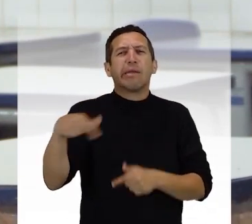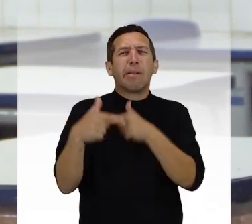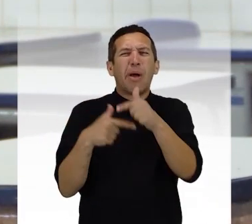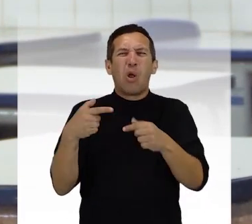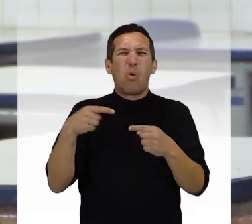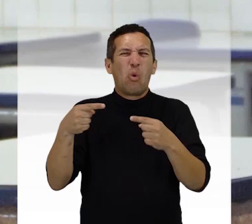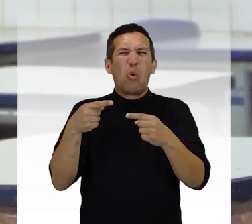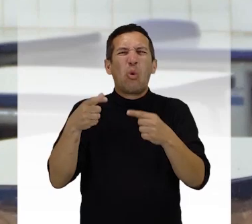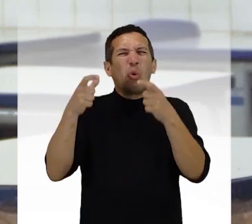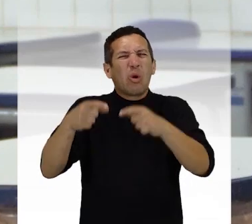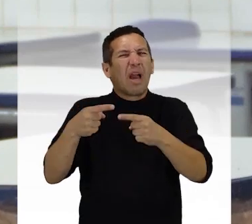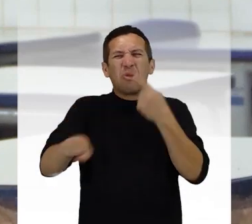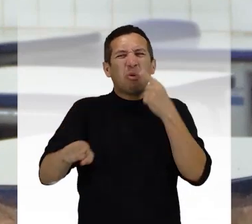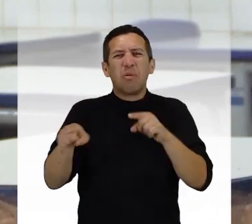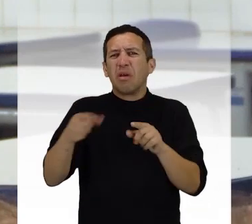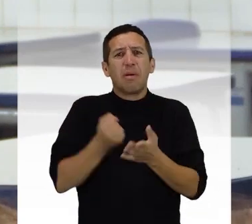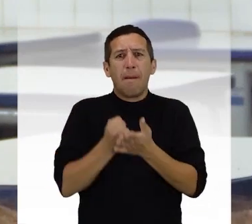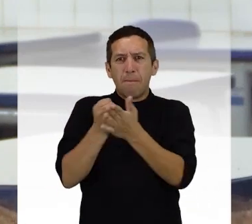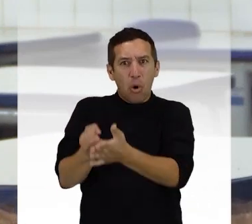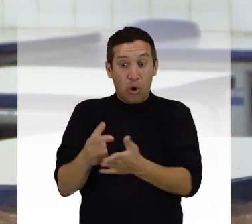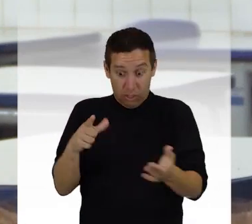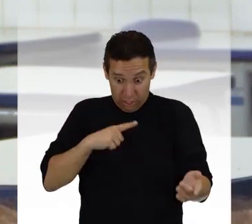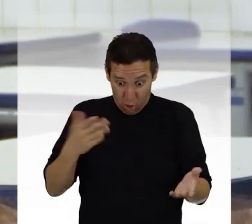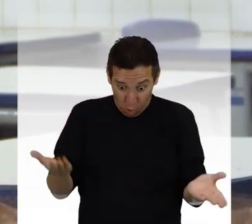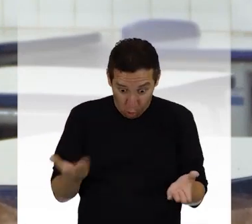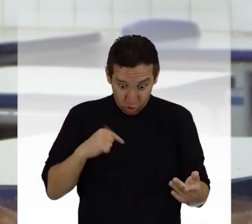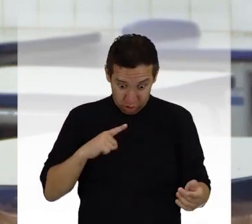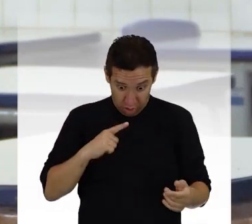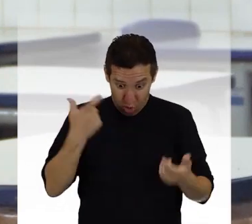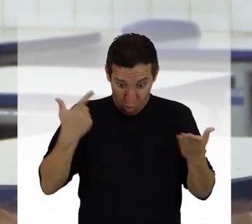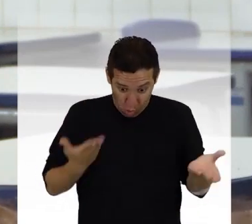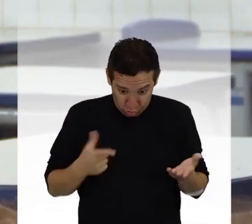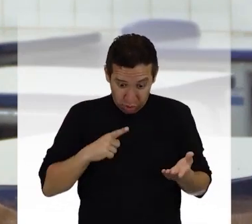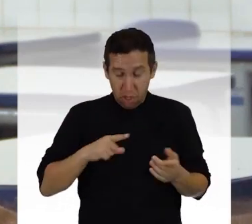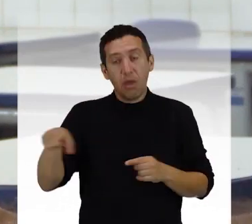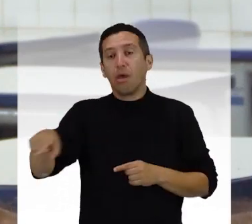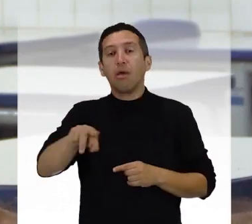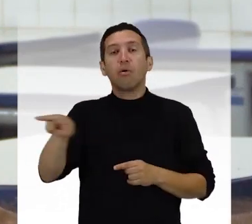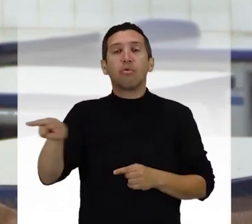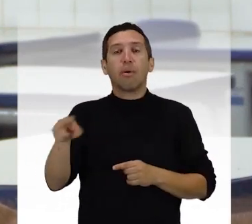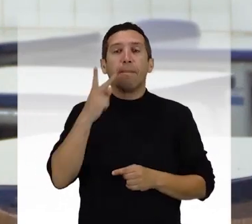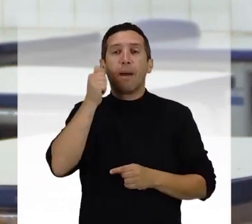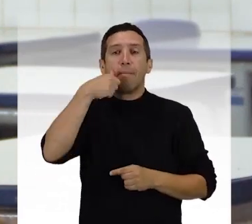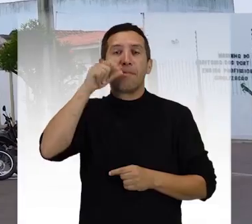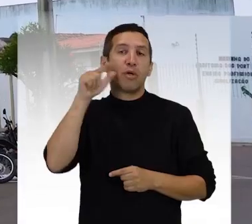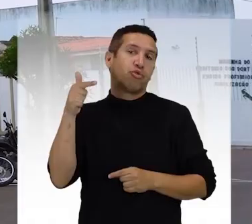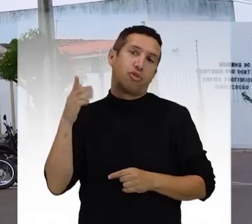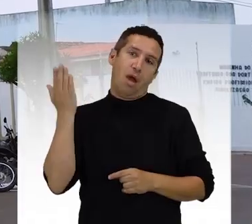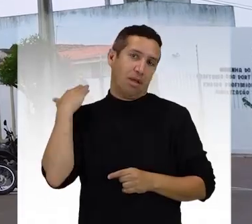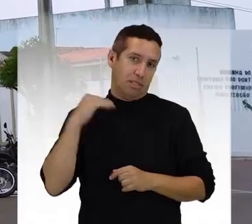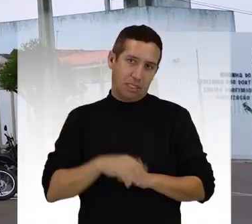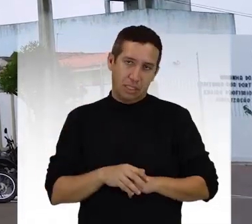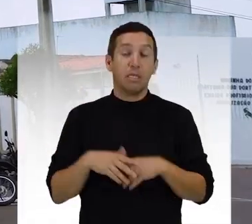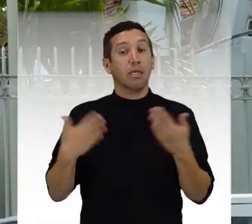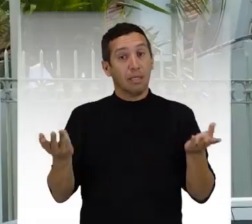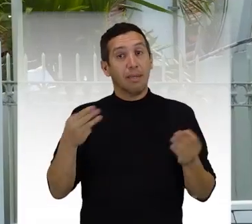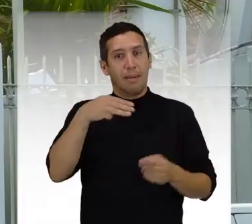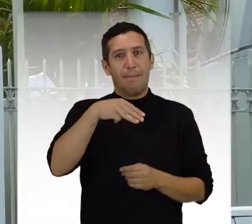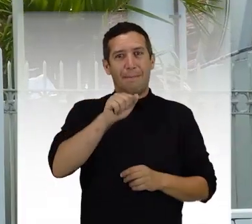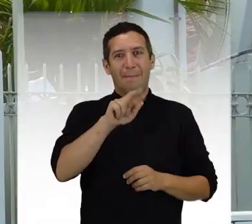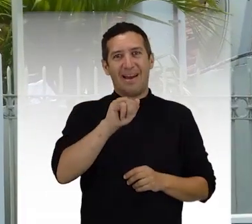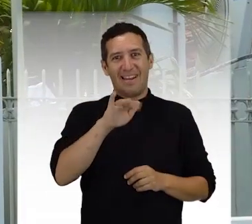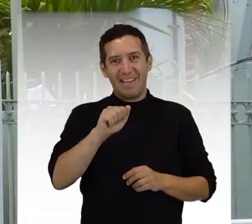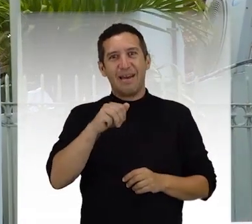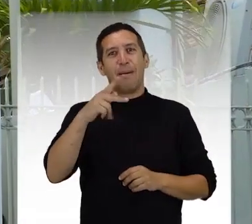começaram a trabalhar em locais inadequados e por isso que não tiveram o apoio que eu estou tendo hoje em dia. Em Cabedelo, na